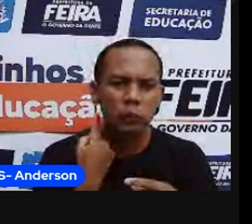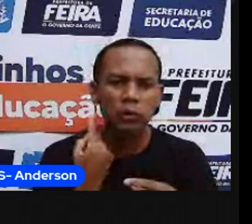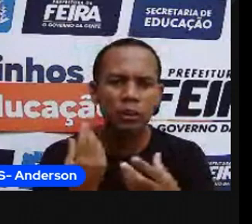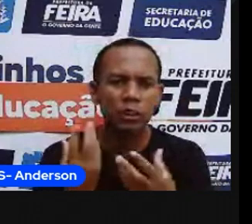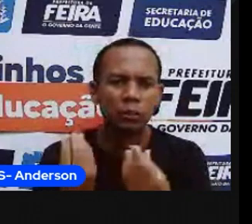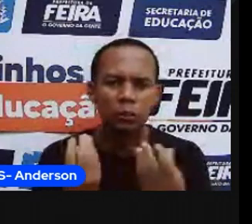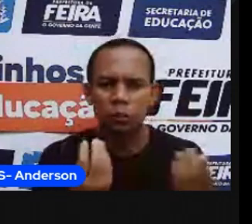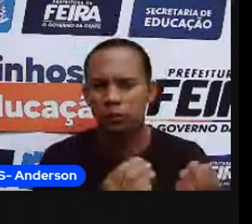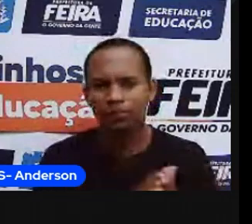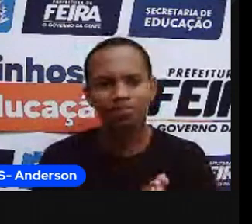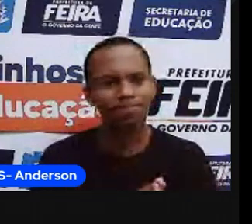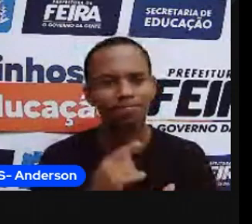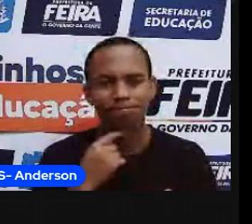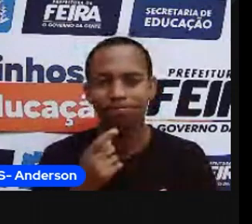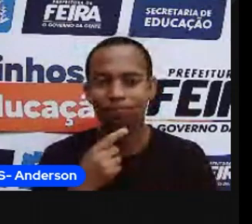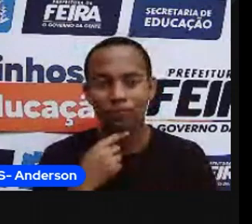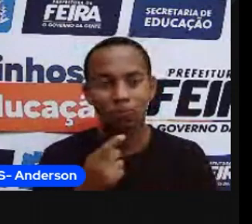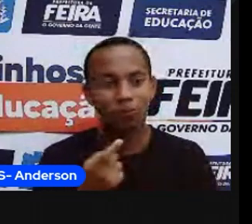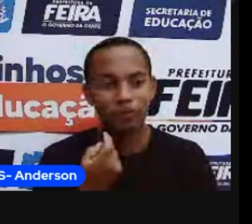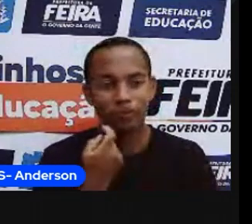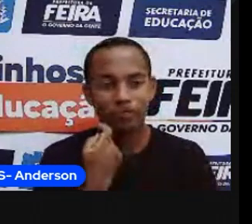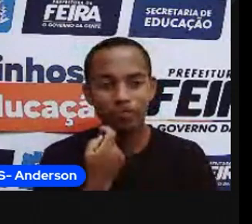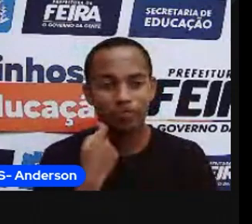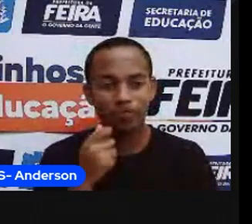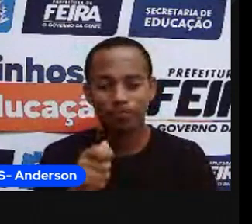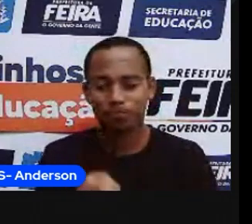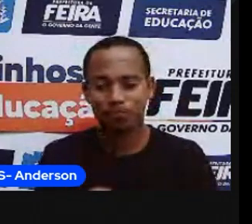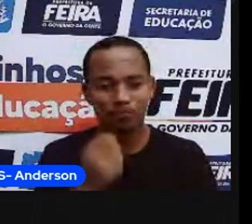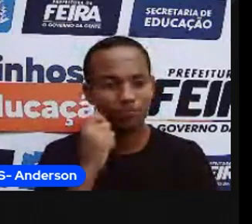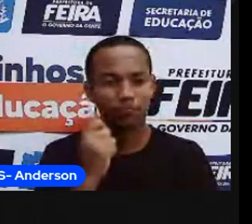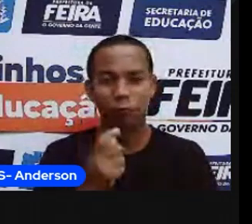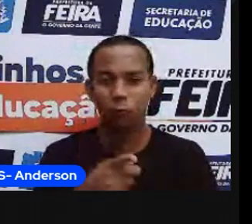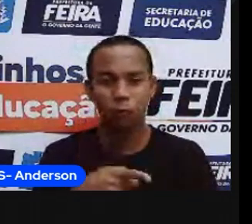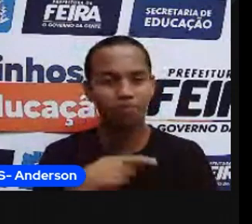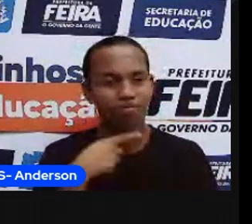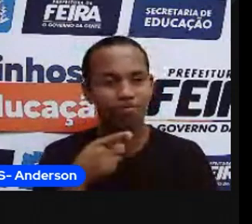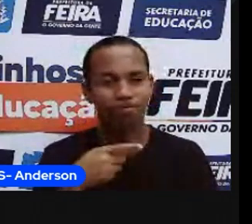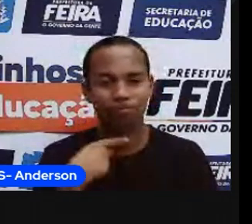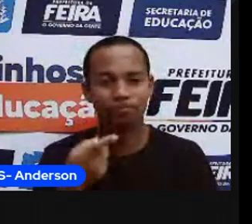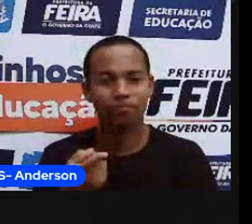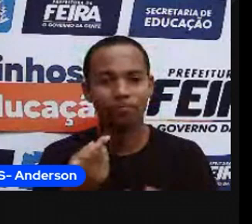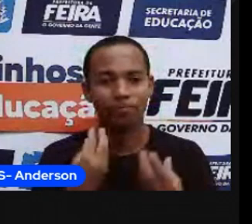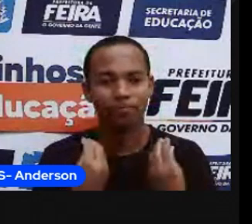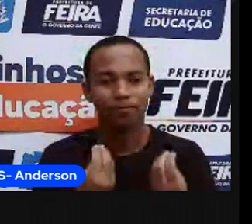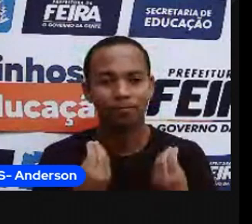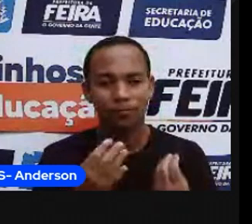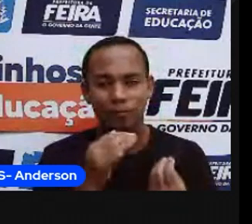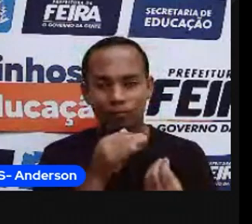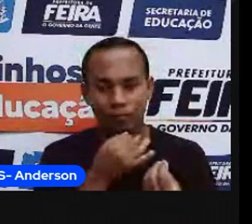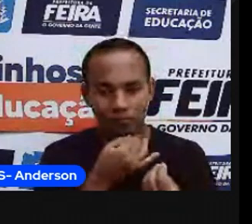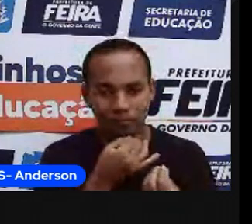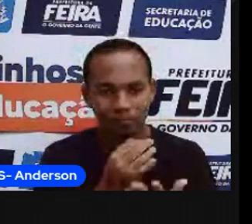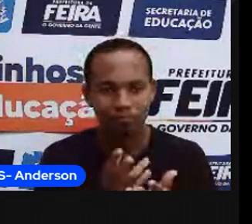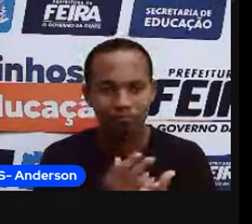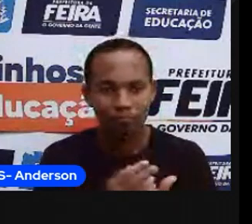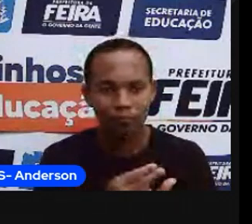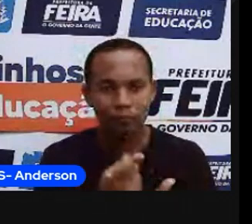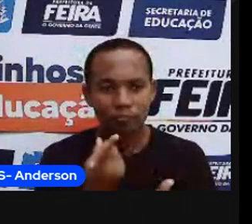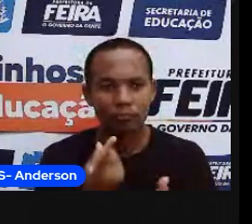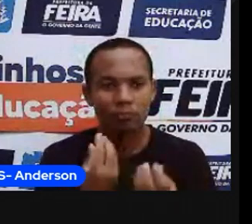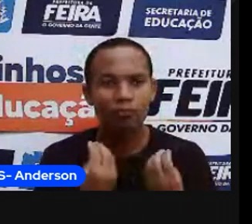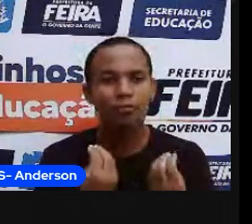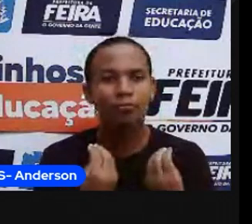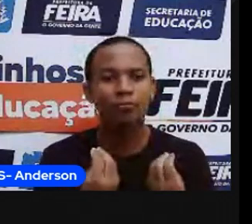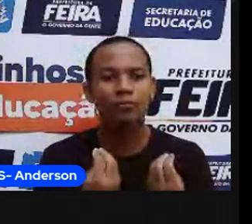rio poluído não tem peixe. E quando tem peixe em rio poluído, ele não pode ser o quê? Consumido, porque traz